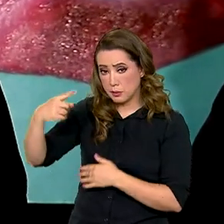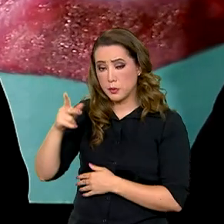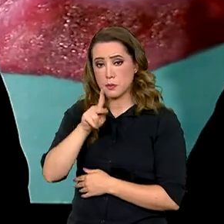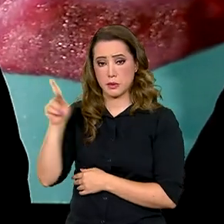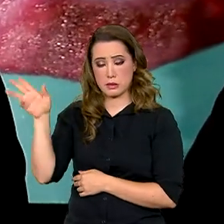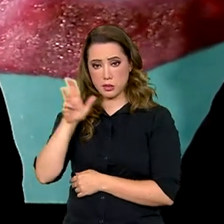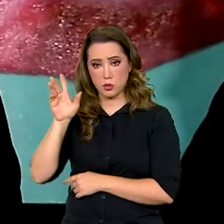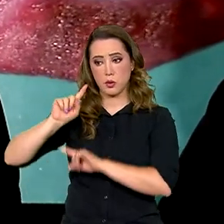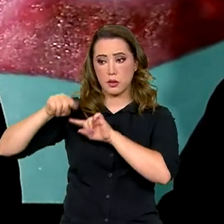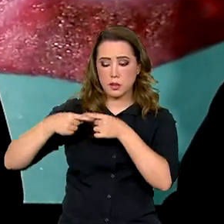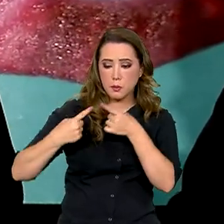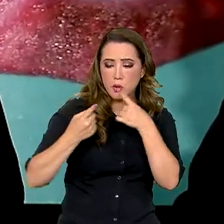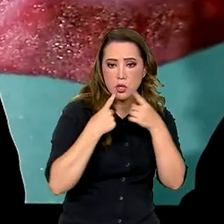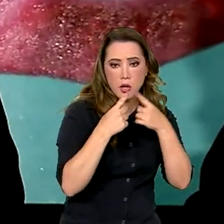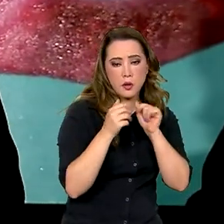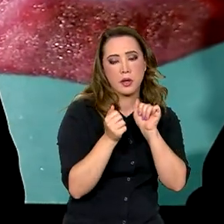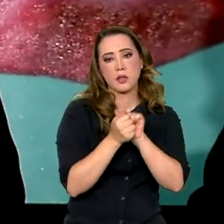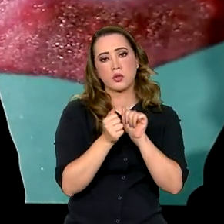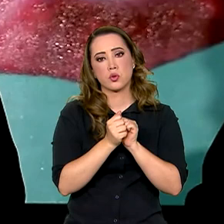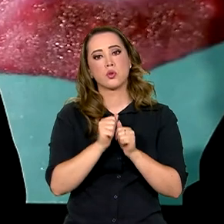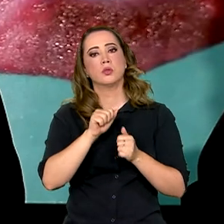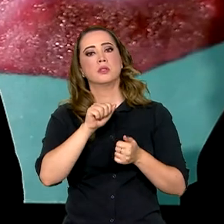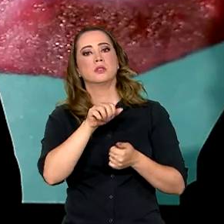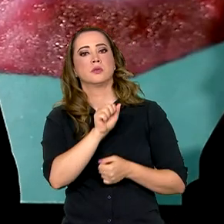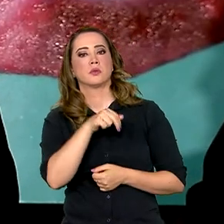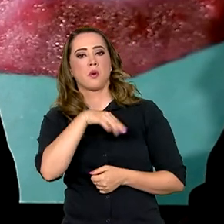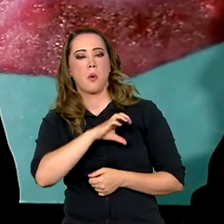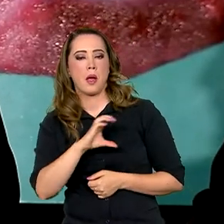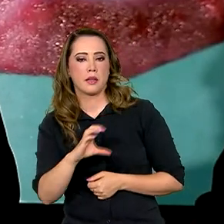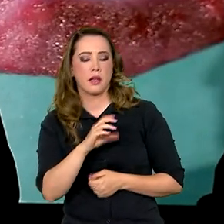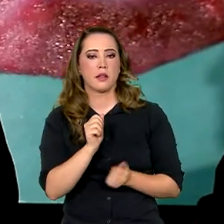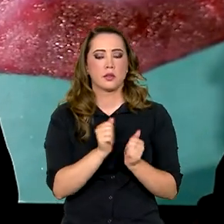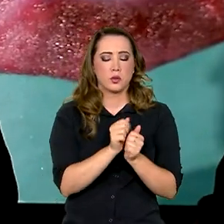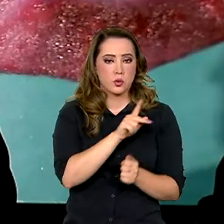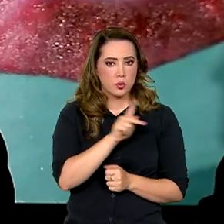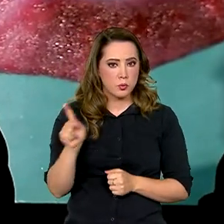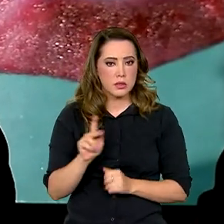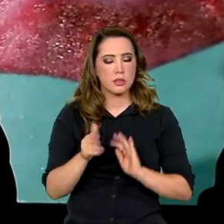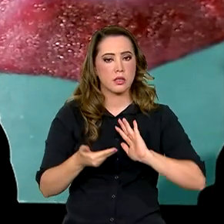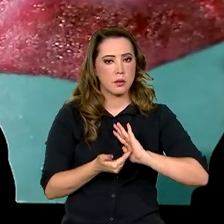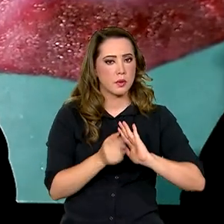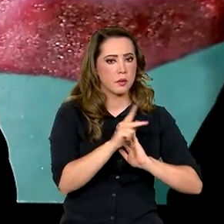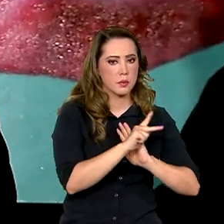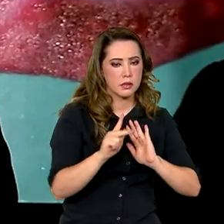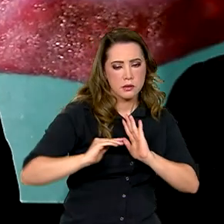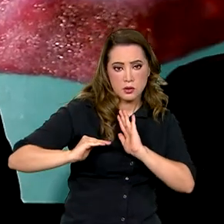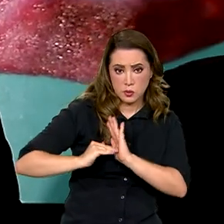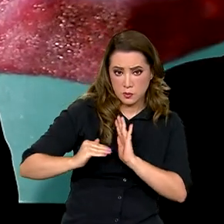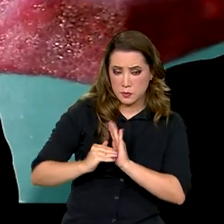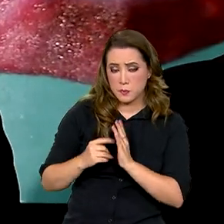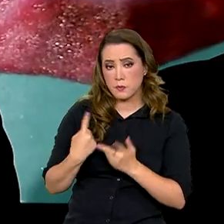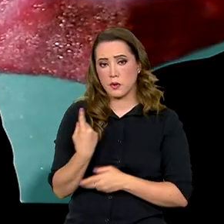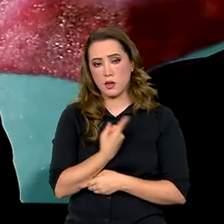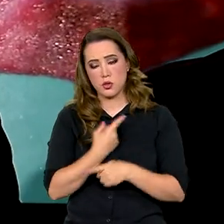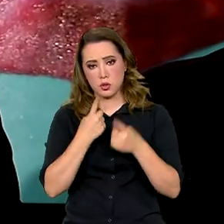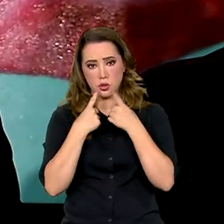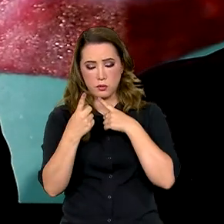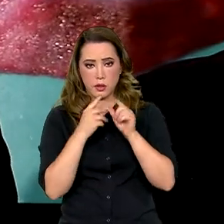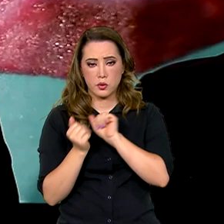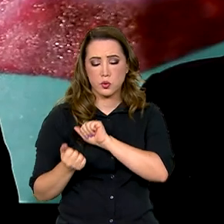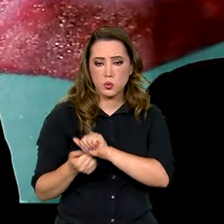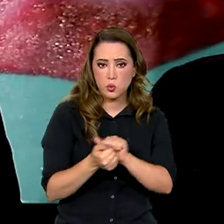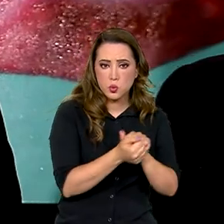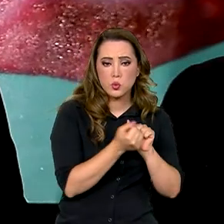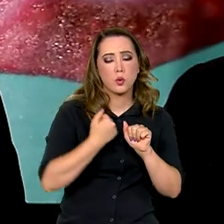dialogar com a Infraero com ANAC com ataque com o presidente da Câmara com o presidente do senado vamos dialogar